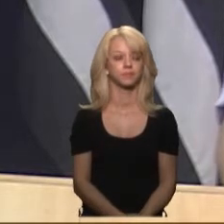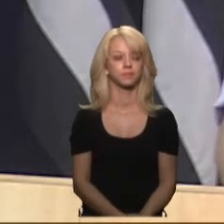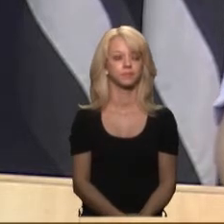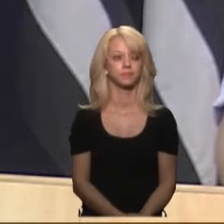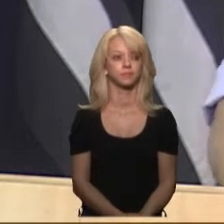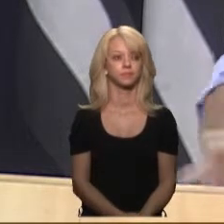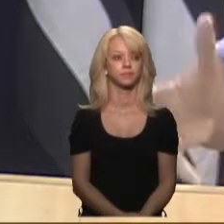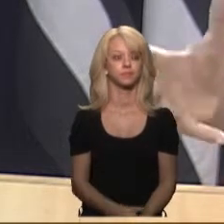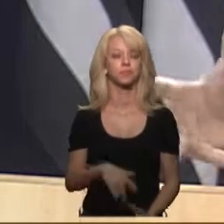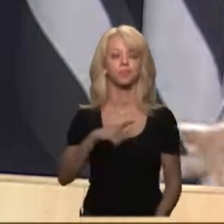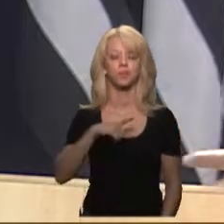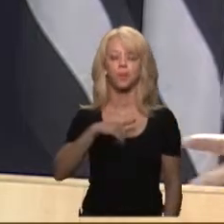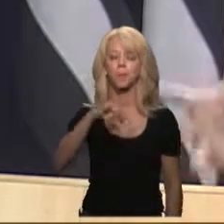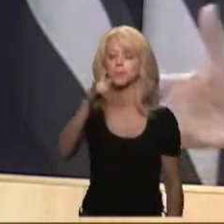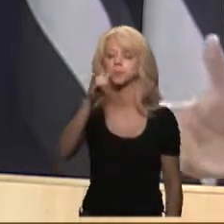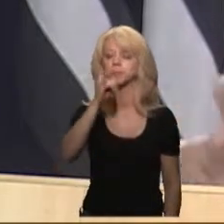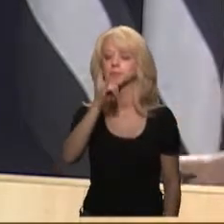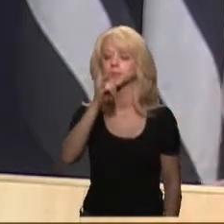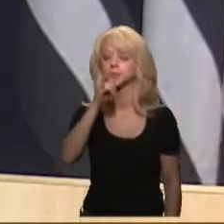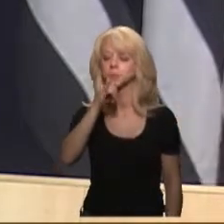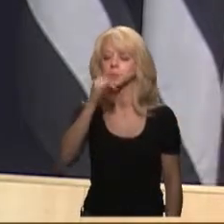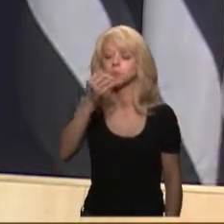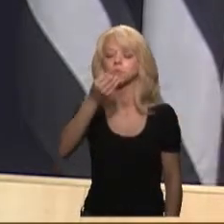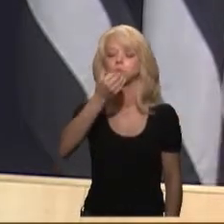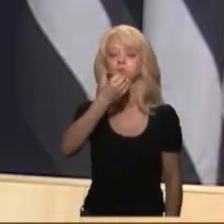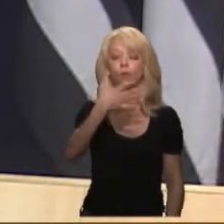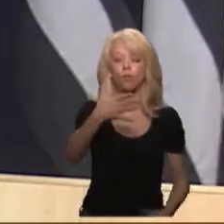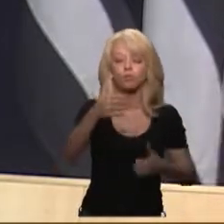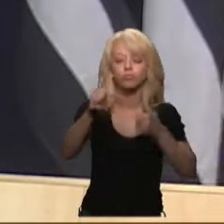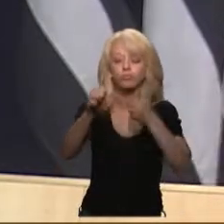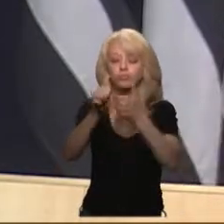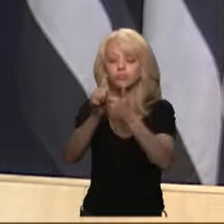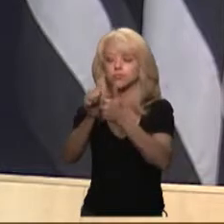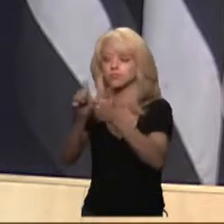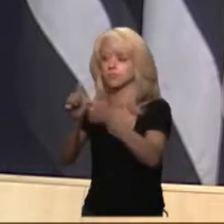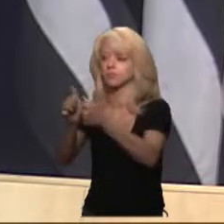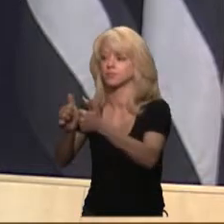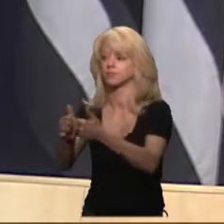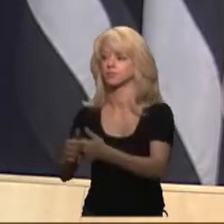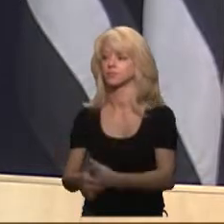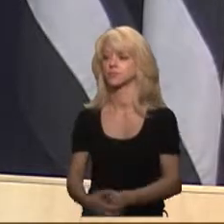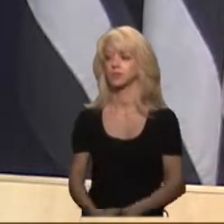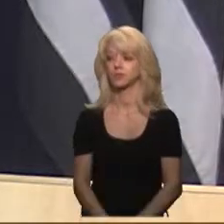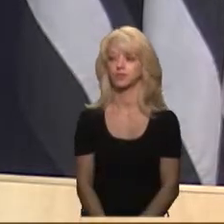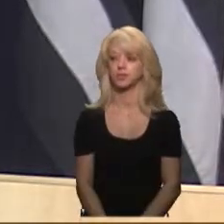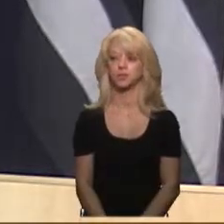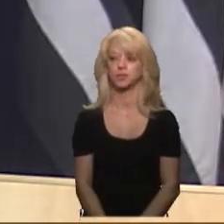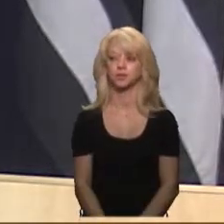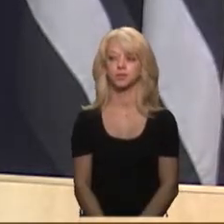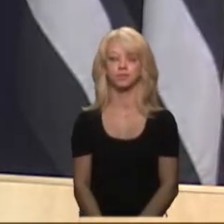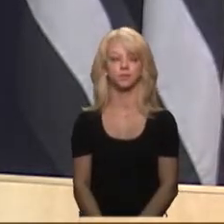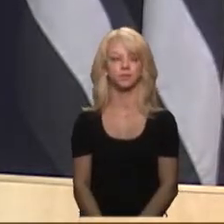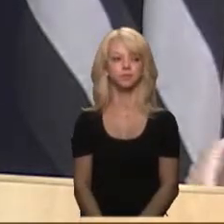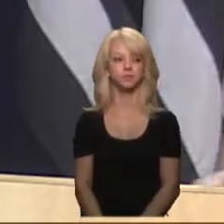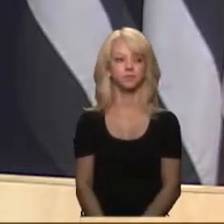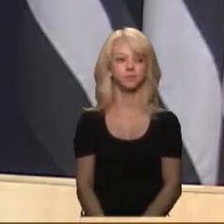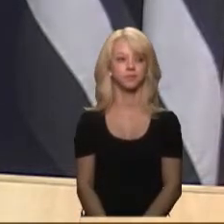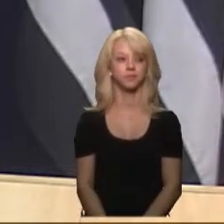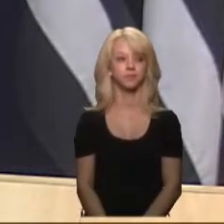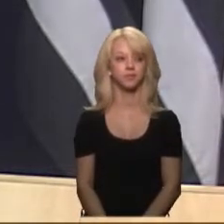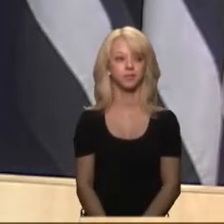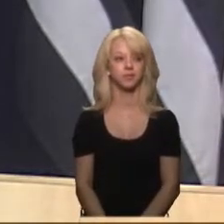Eu falo isso porque eu fico preocupado. Nós moramos numa cidade 368 anos, vamos